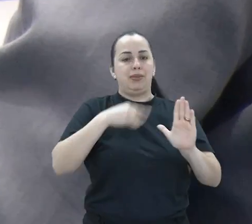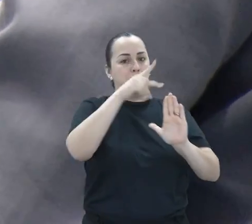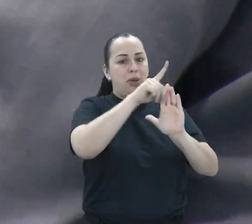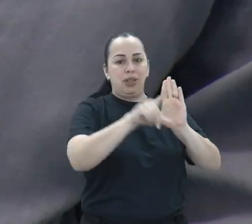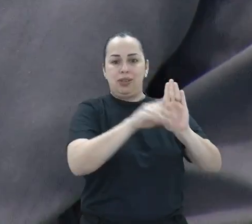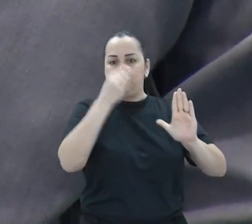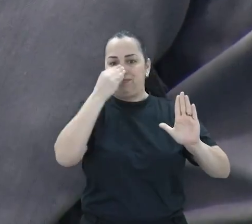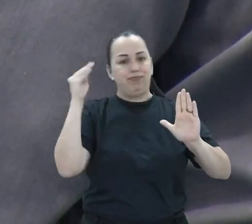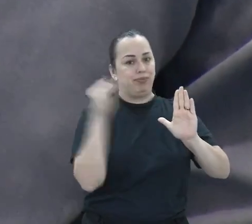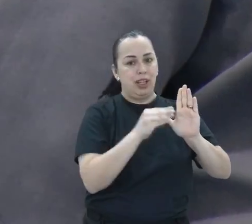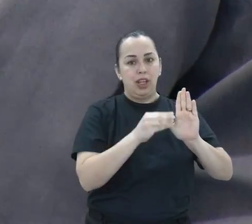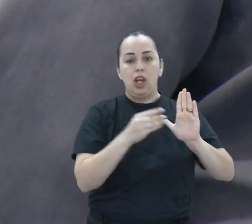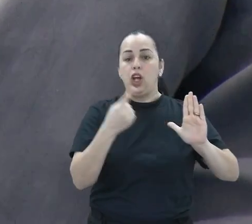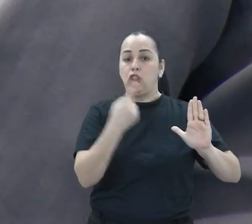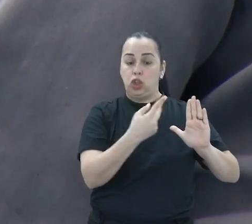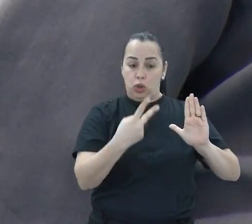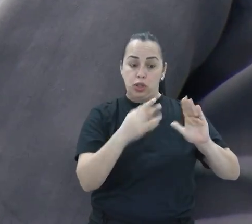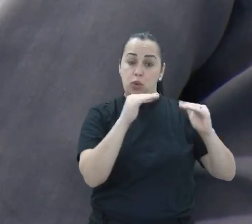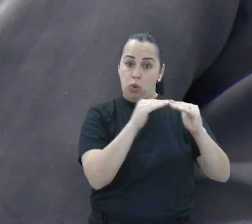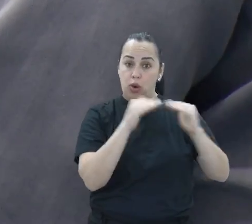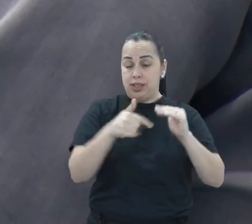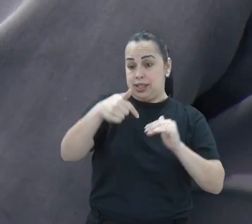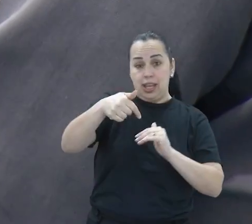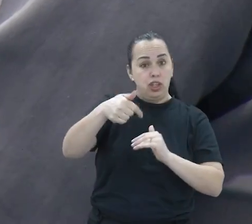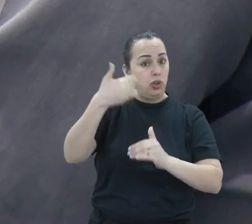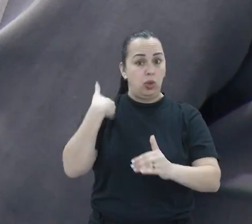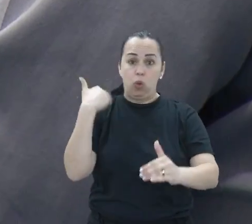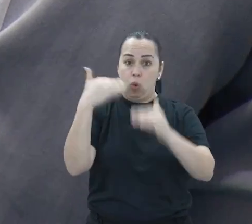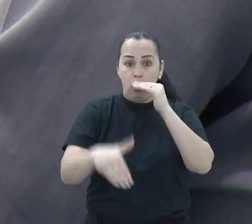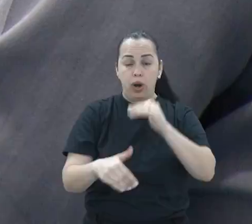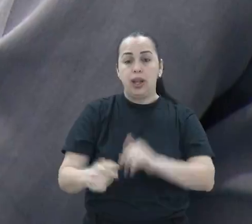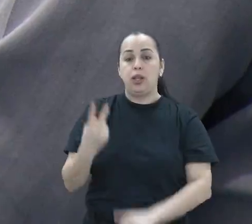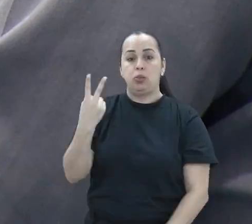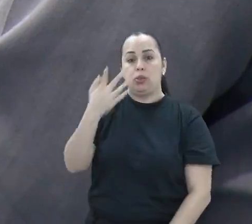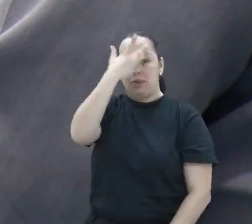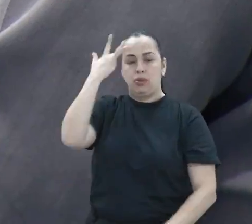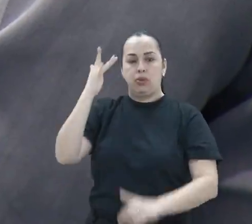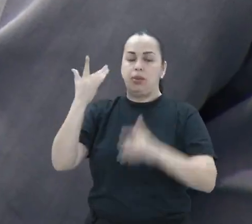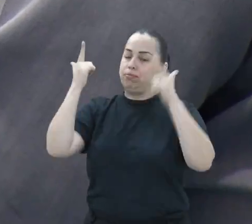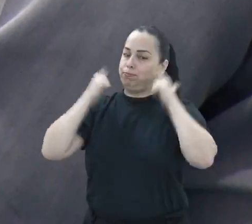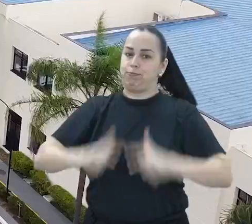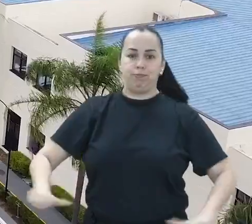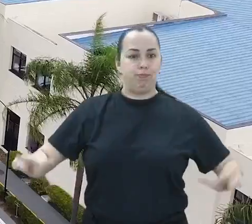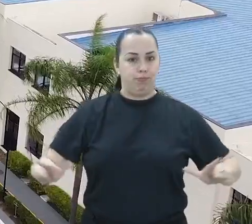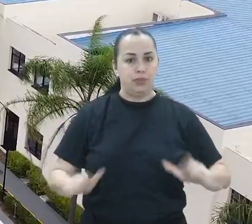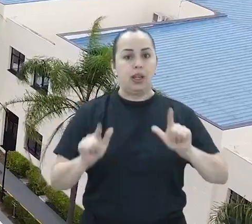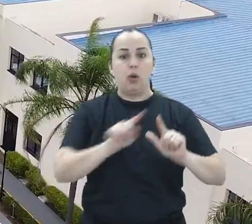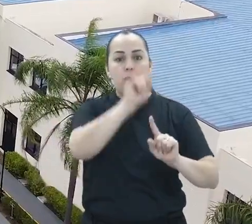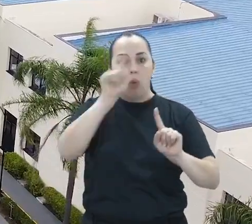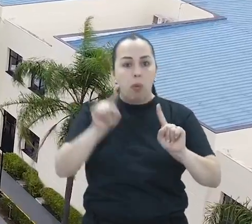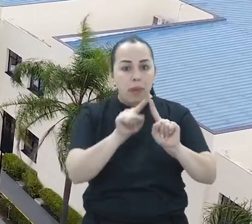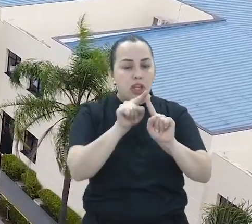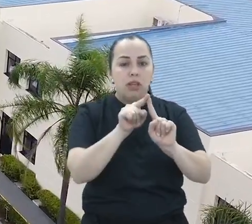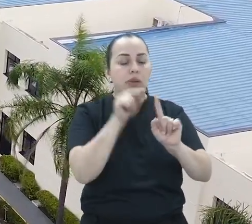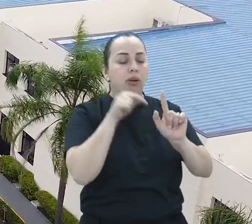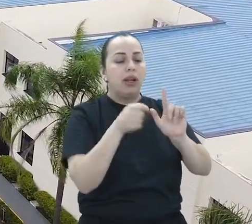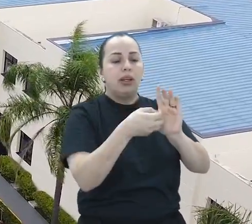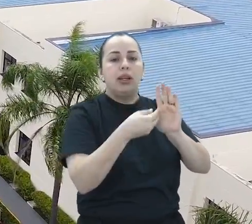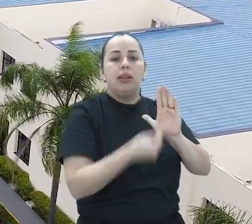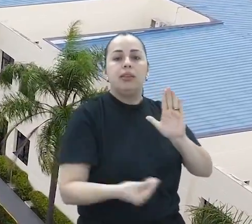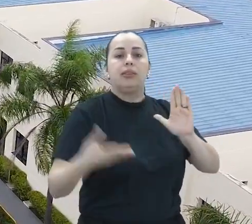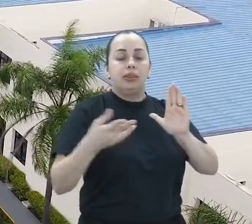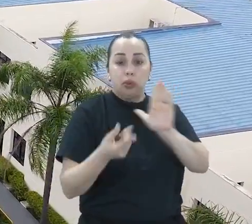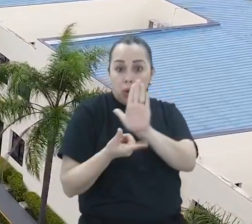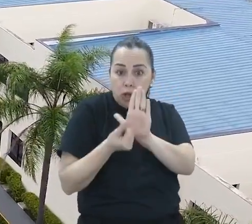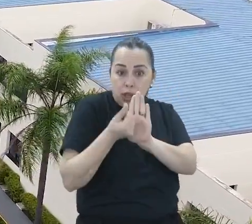matéria recebeu 12 votos favoráveis, 7 contrários e 2 abstenções. A ideia deste tipo de emenda